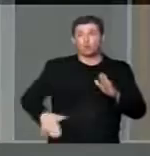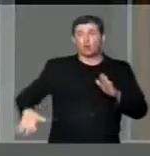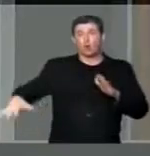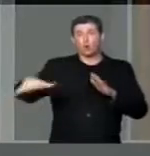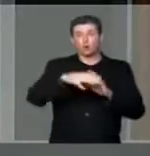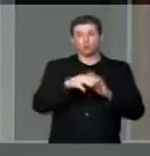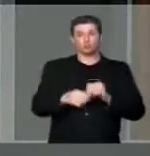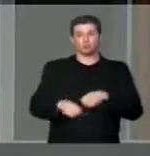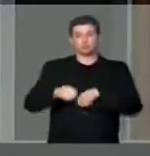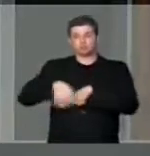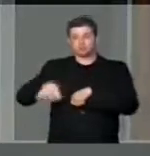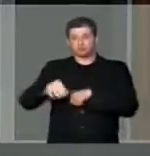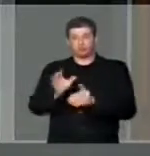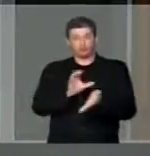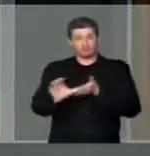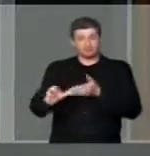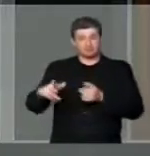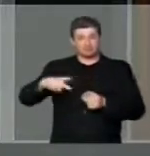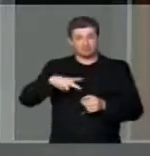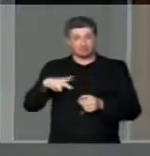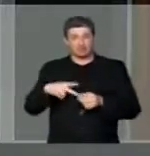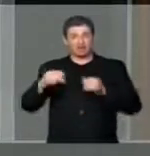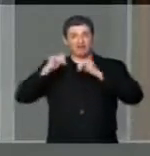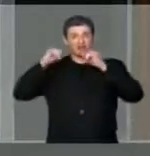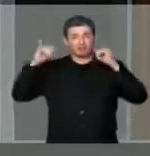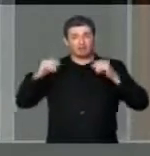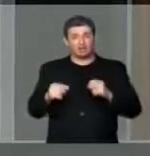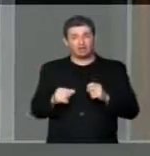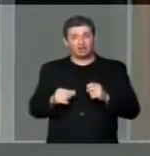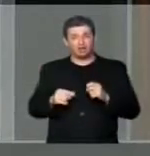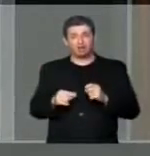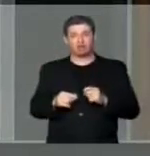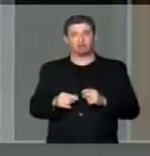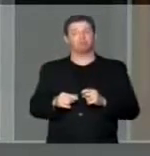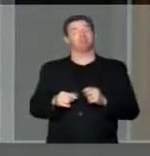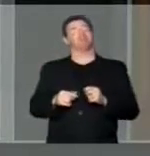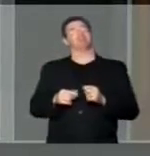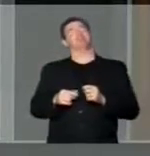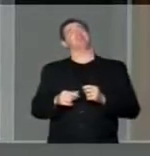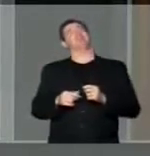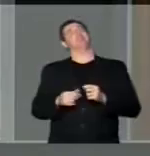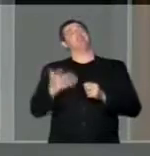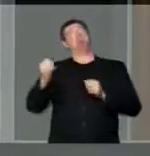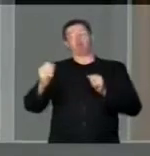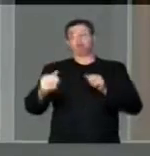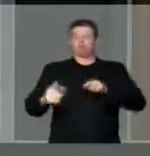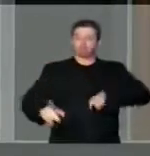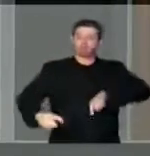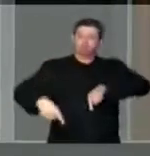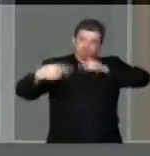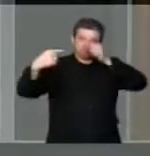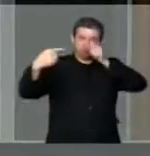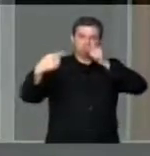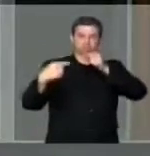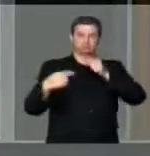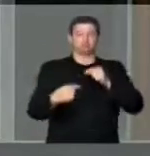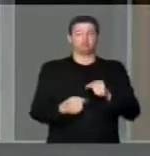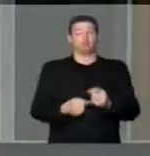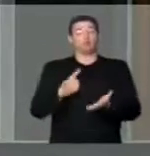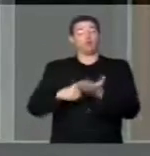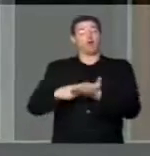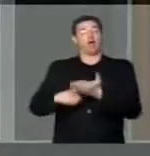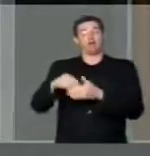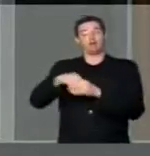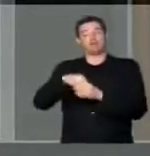corrupção irrigou o financiamento privado de campanha, nós batemos de frente com o acordão que foi feito